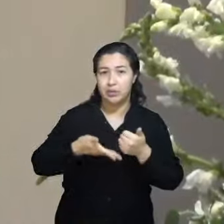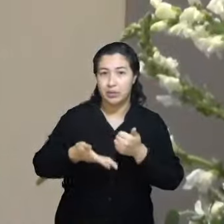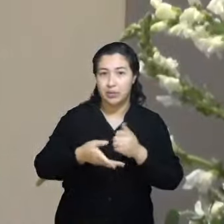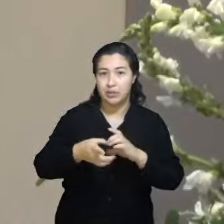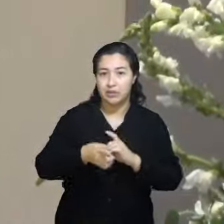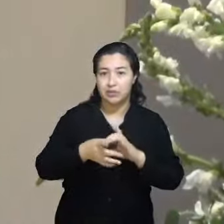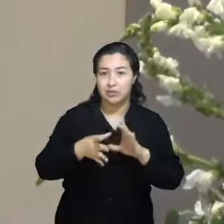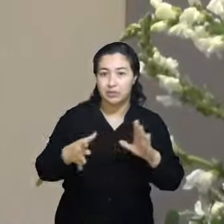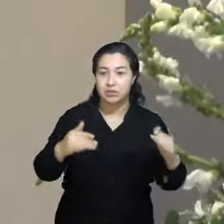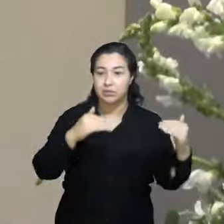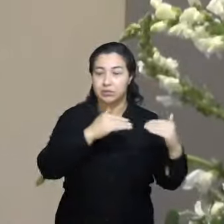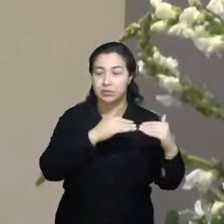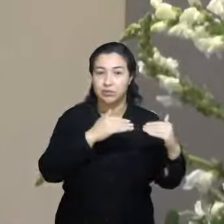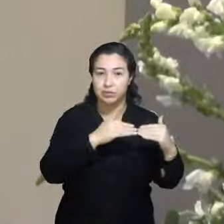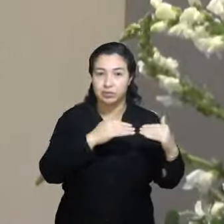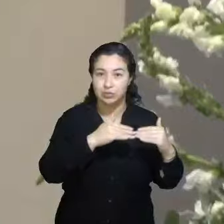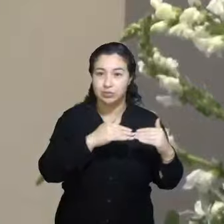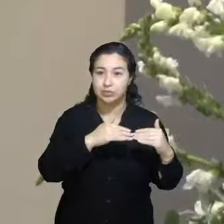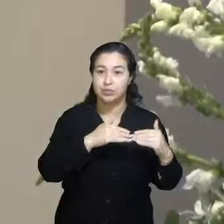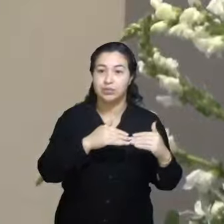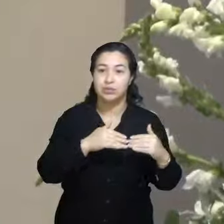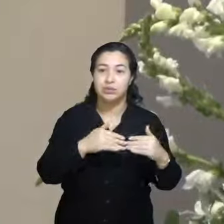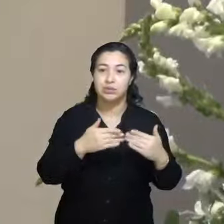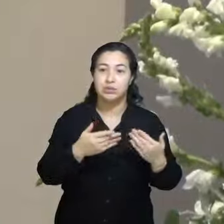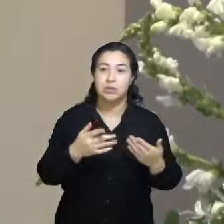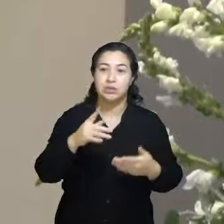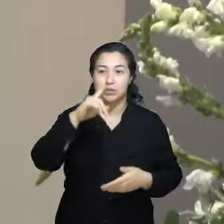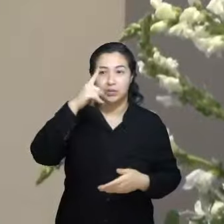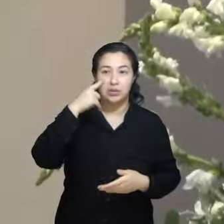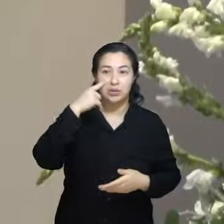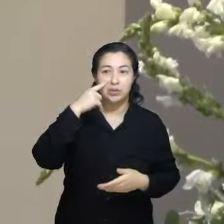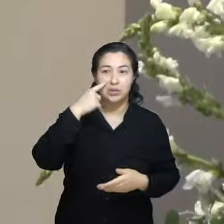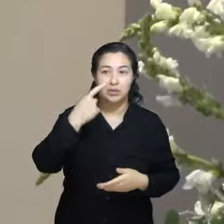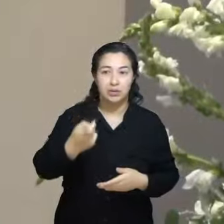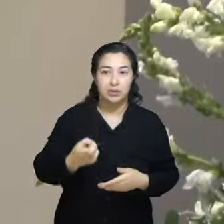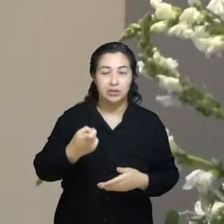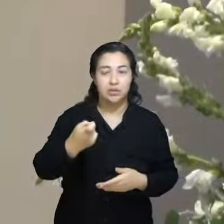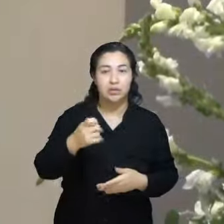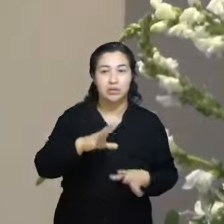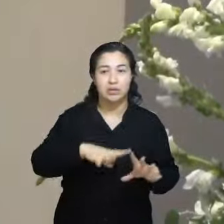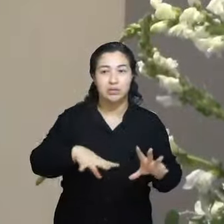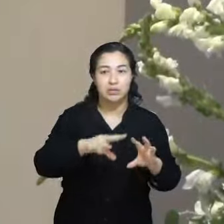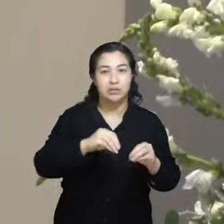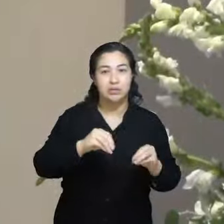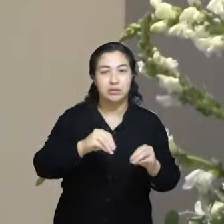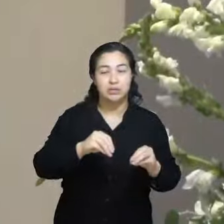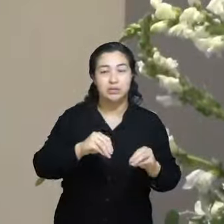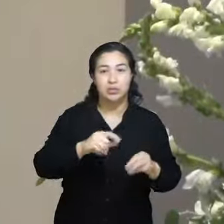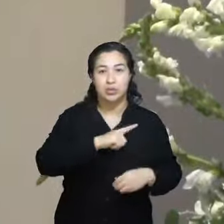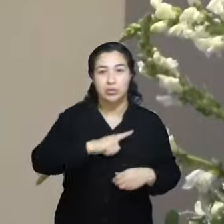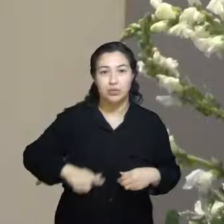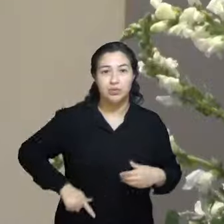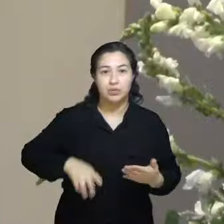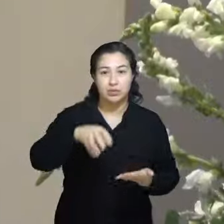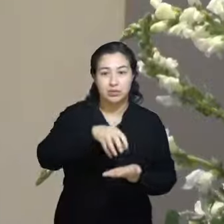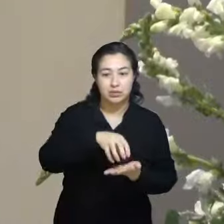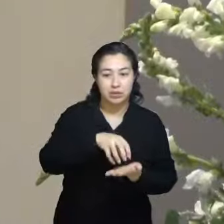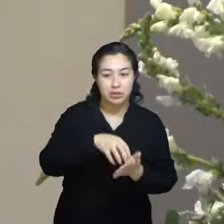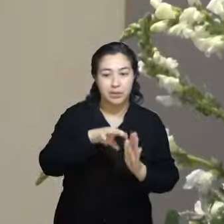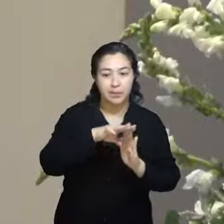corresponder ao da predominância do interesse competindo ao governo Central as matérias de interesse Nacional